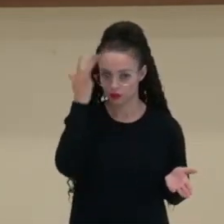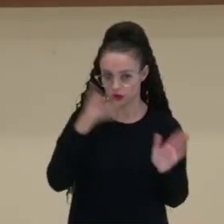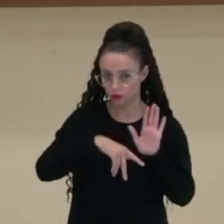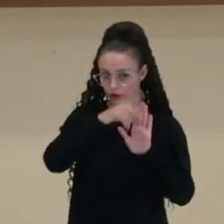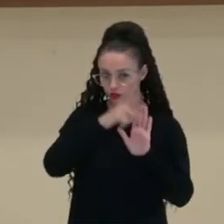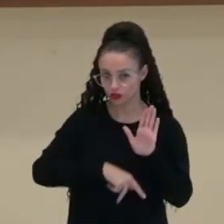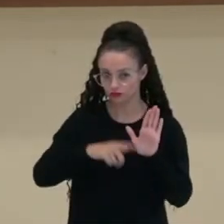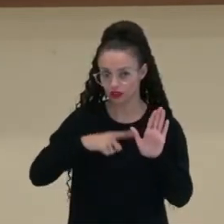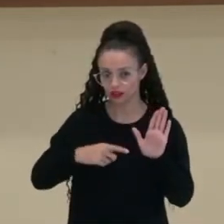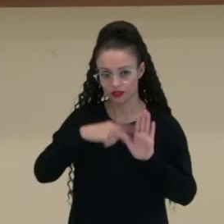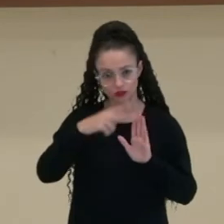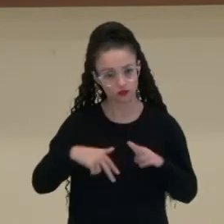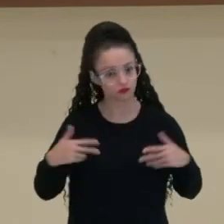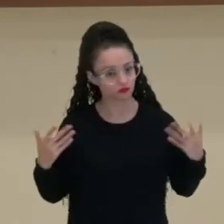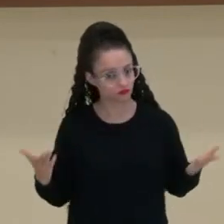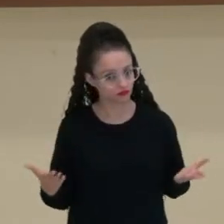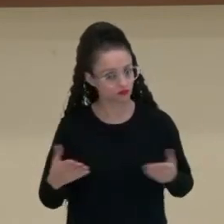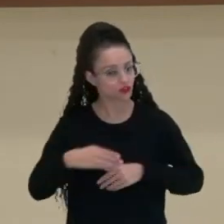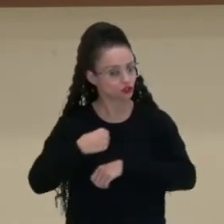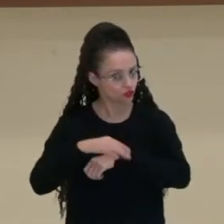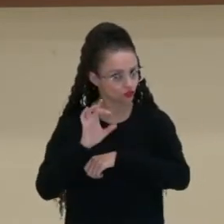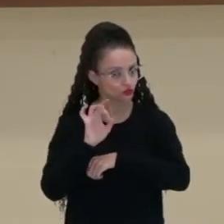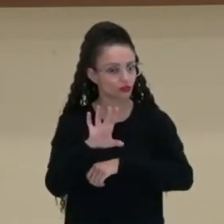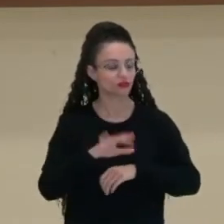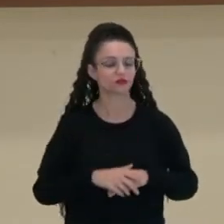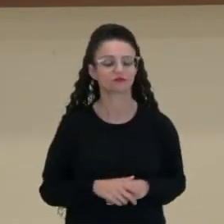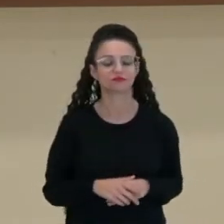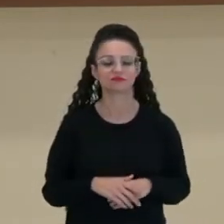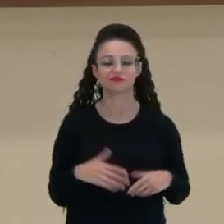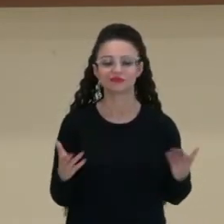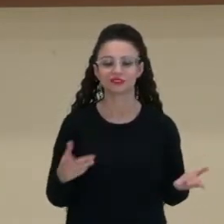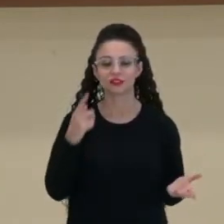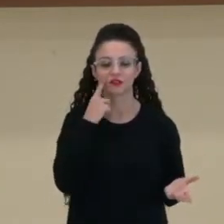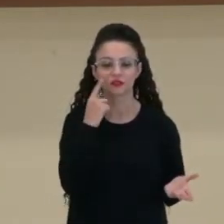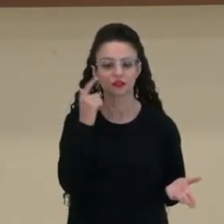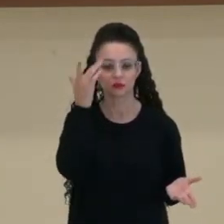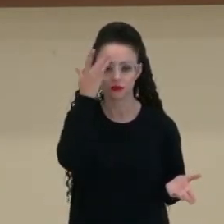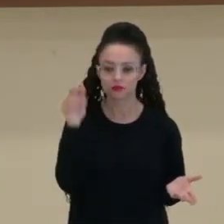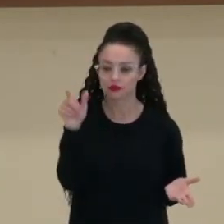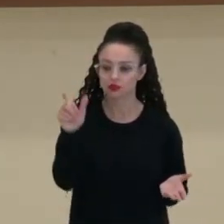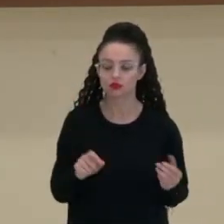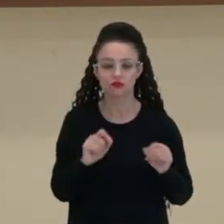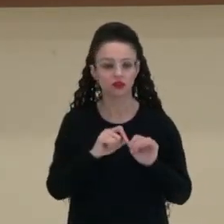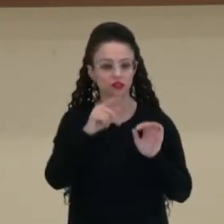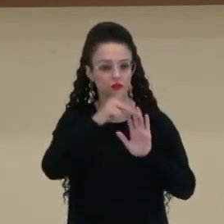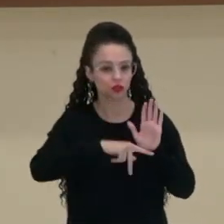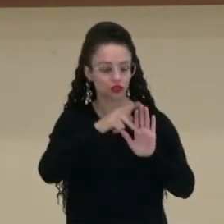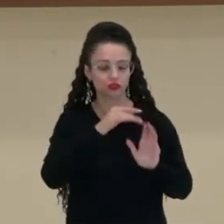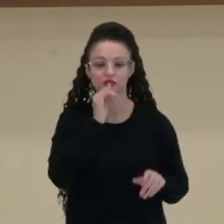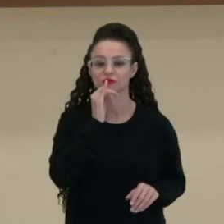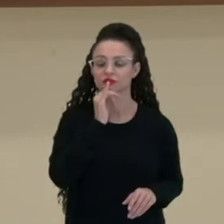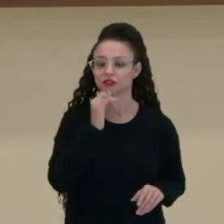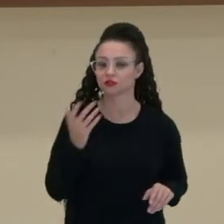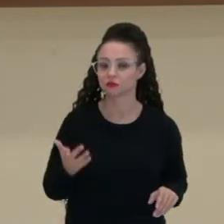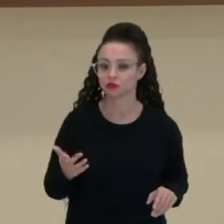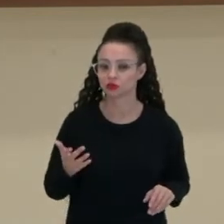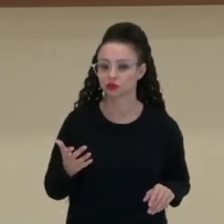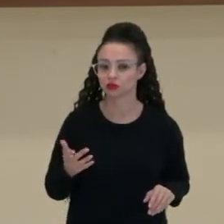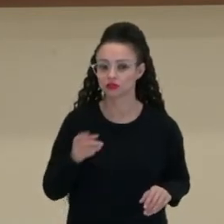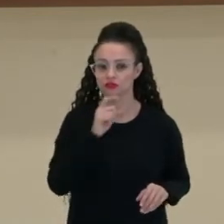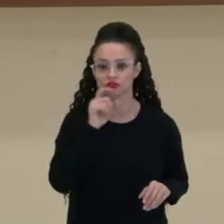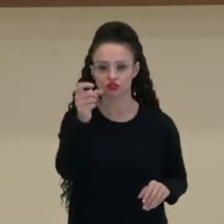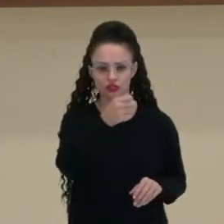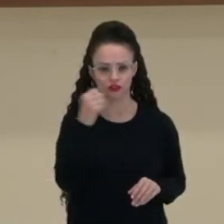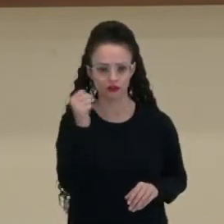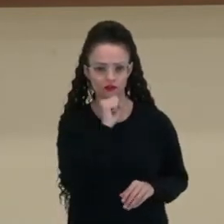projeto? Ah, fica a dica. Que tal ver se alguém faz um projeto como, por exemplo, uma geladeira